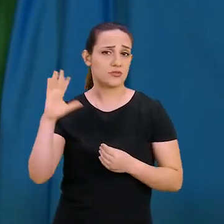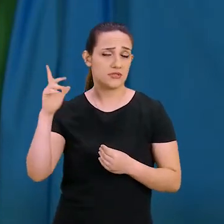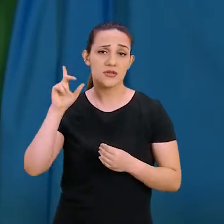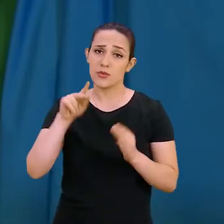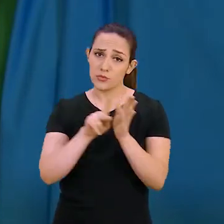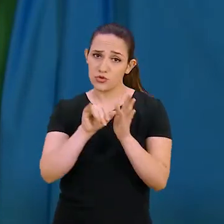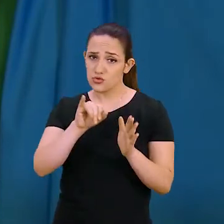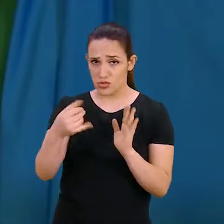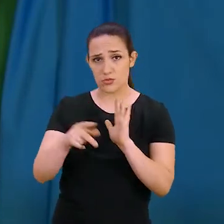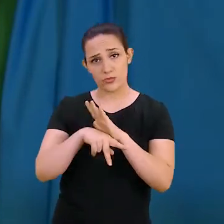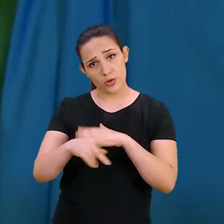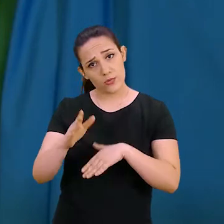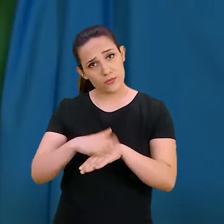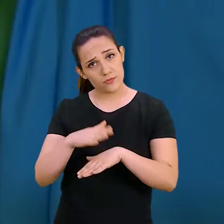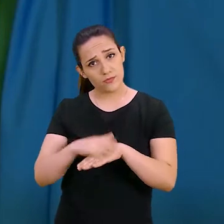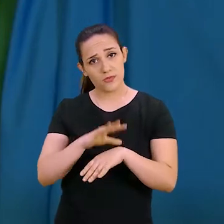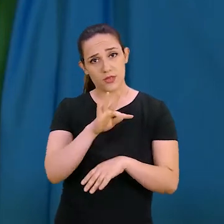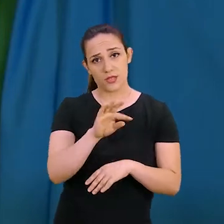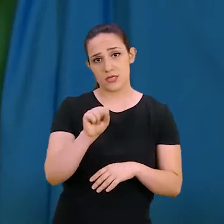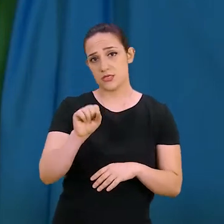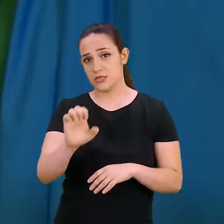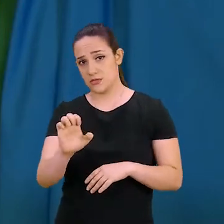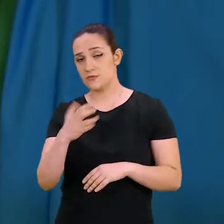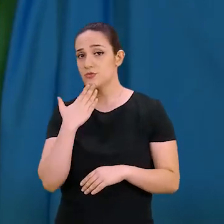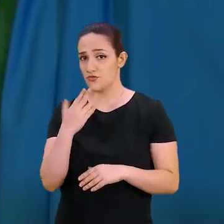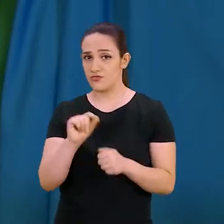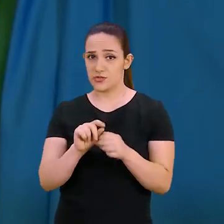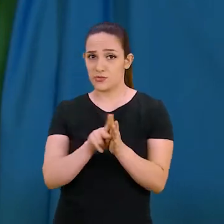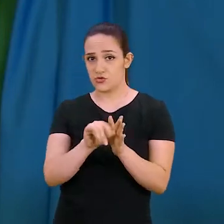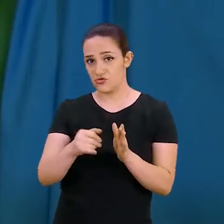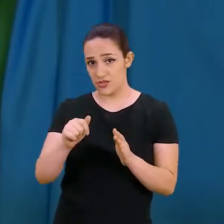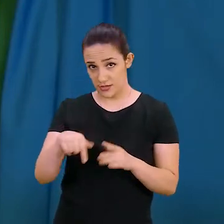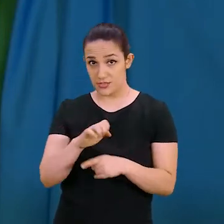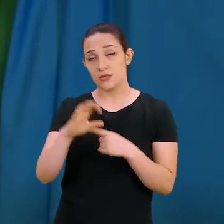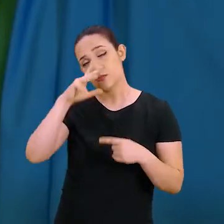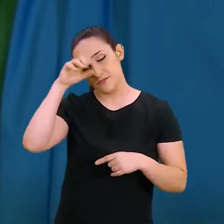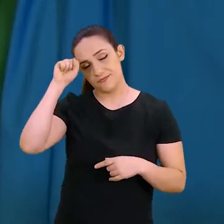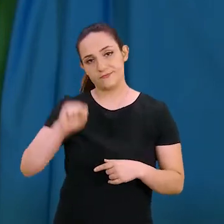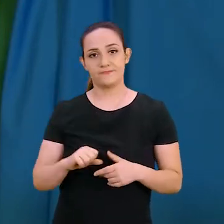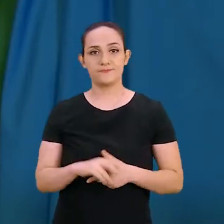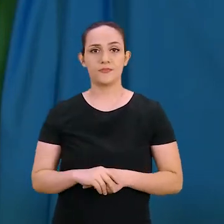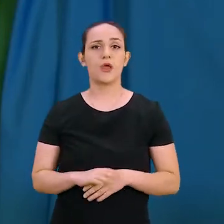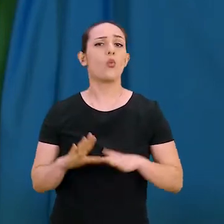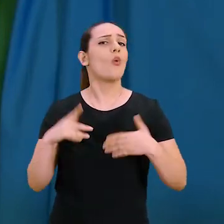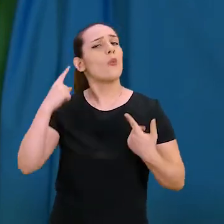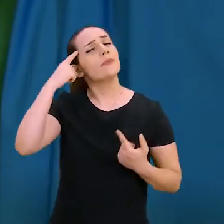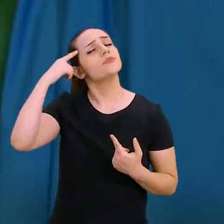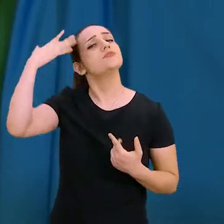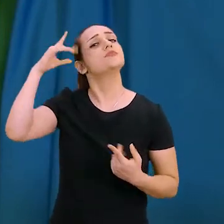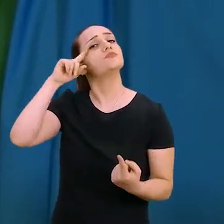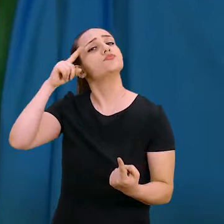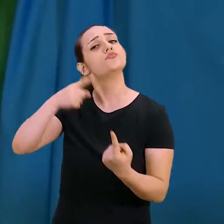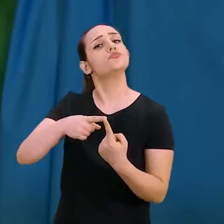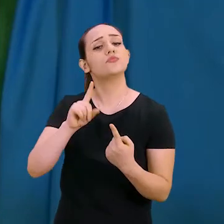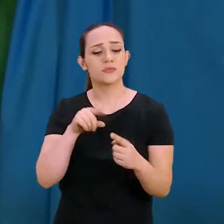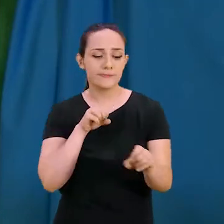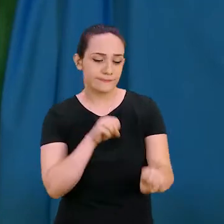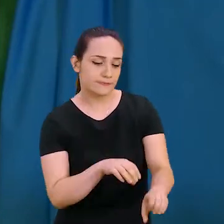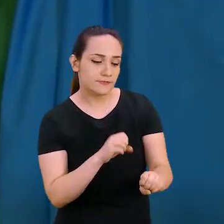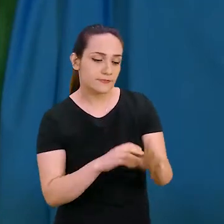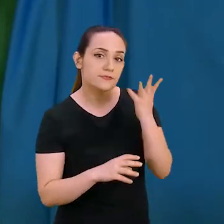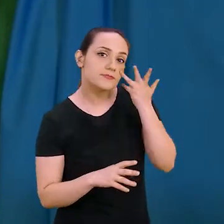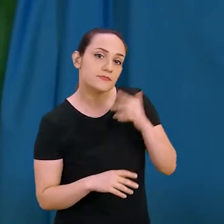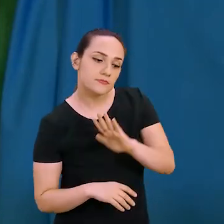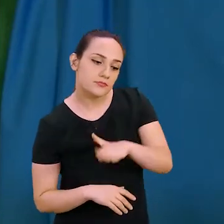realizados a pedido do TSE. E aqui, no estado de Mato Grosso do Sul, a ideia de trabalhar com os pequenos foi